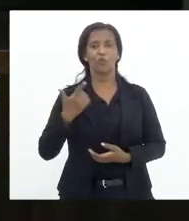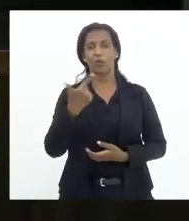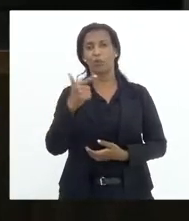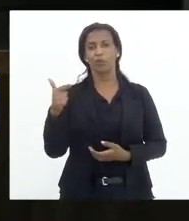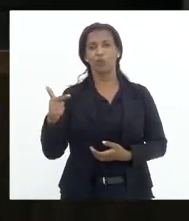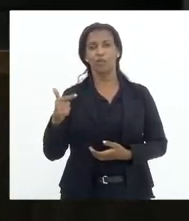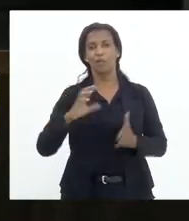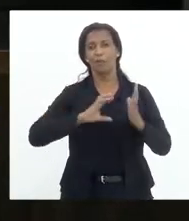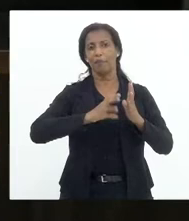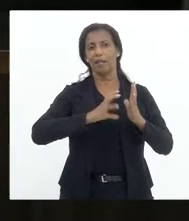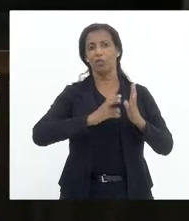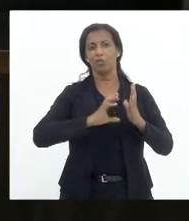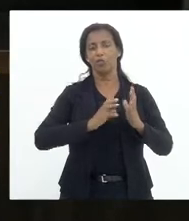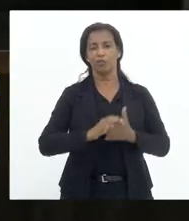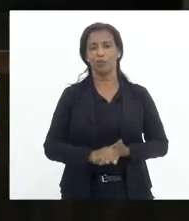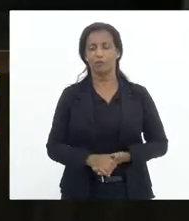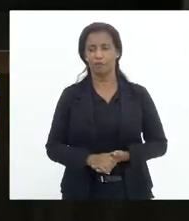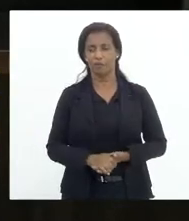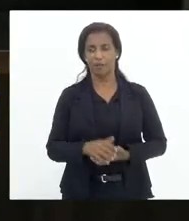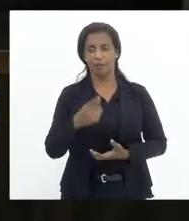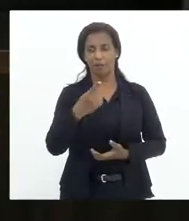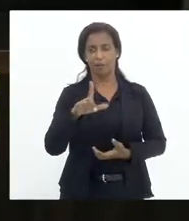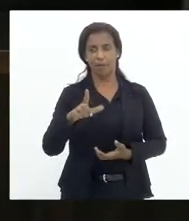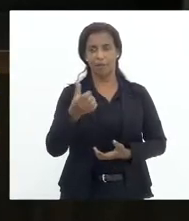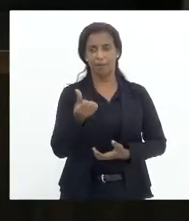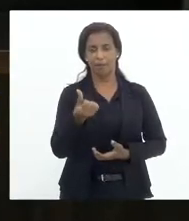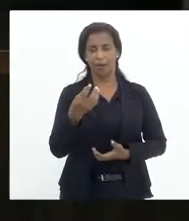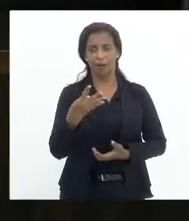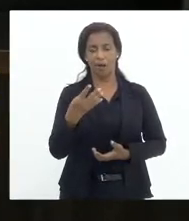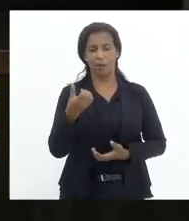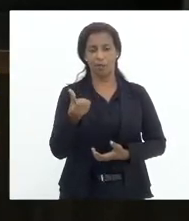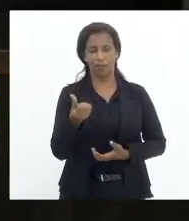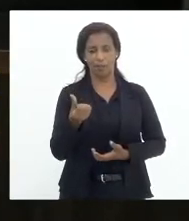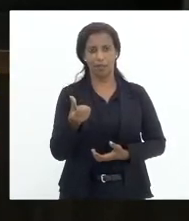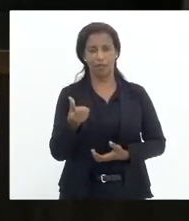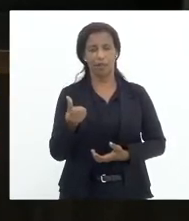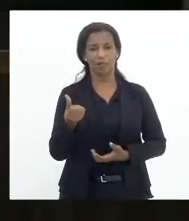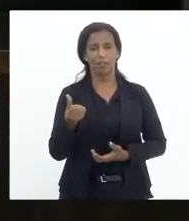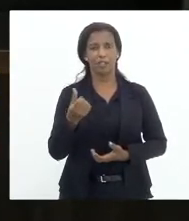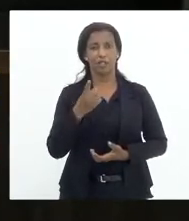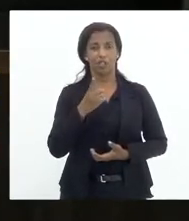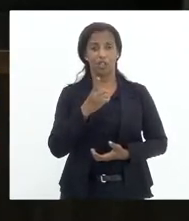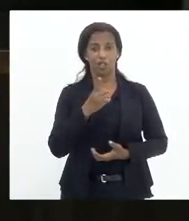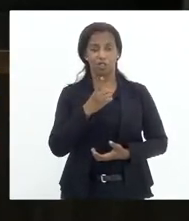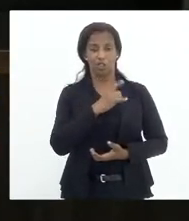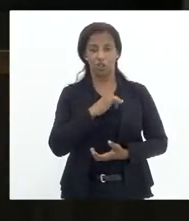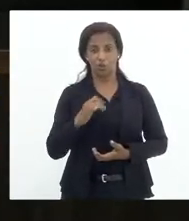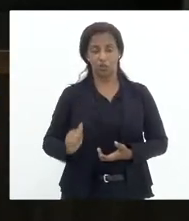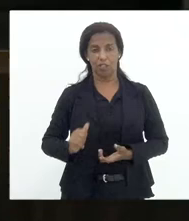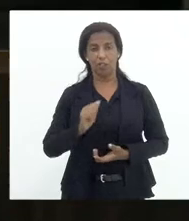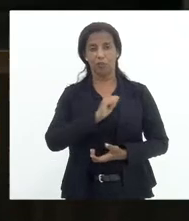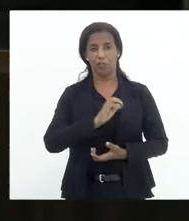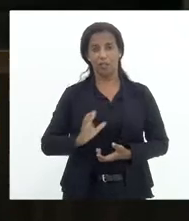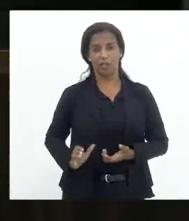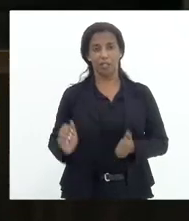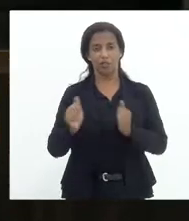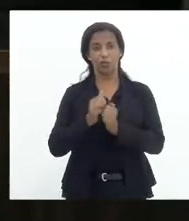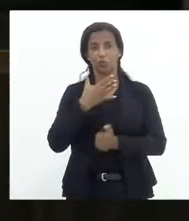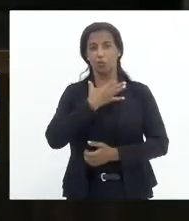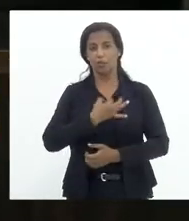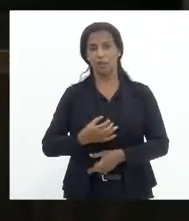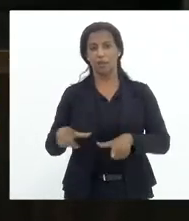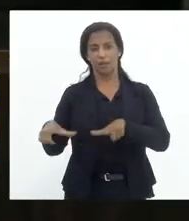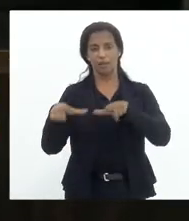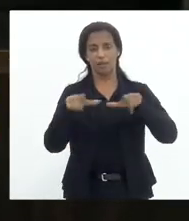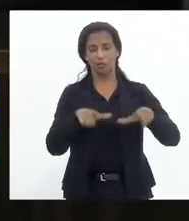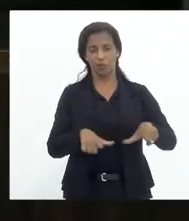partido o projeto de resolução 646 de 21 de autoria do deputado Dionísio Lins e André Ceciliano consegue medalha